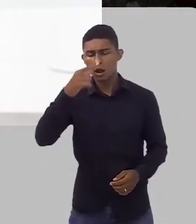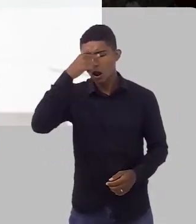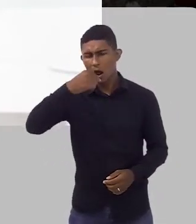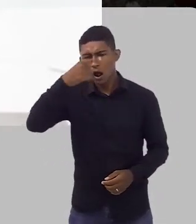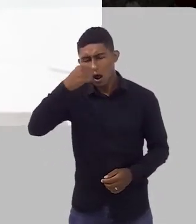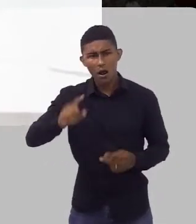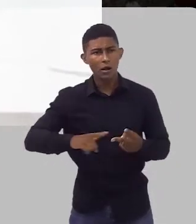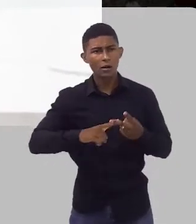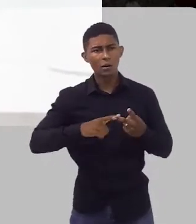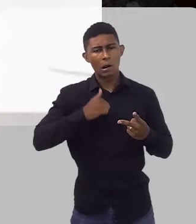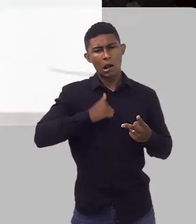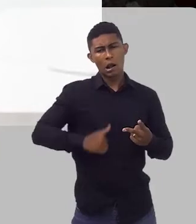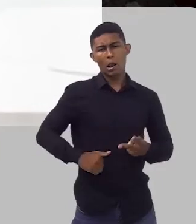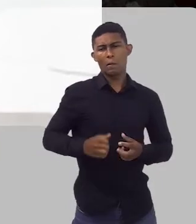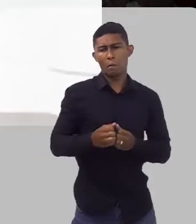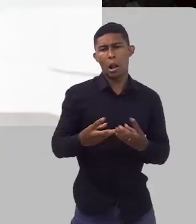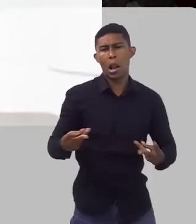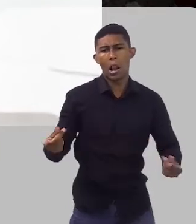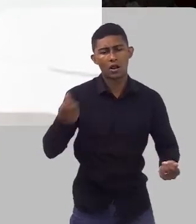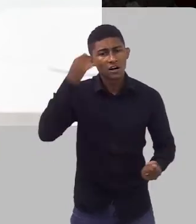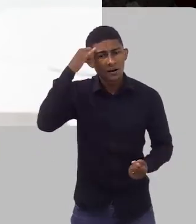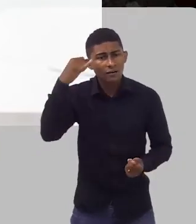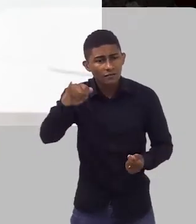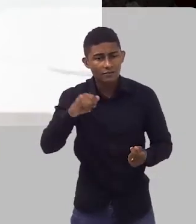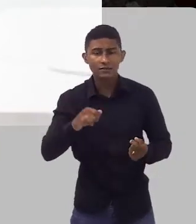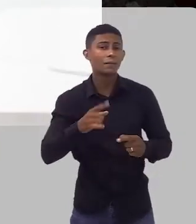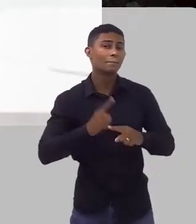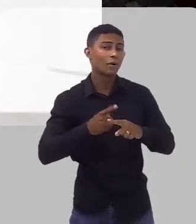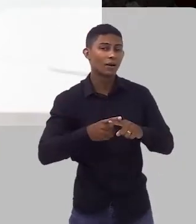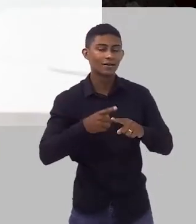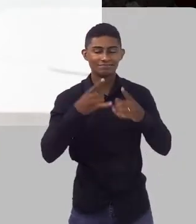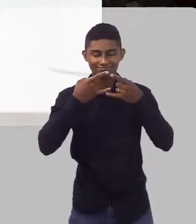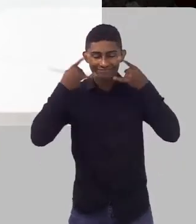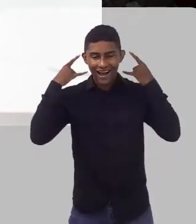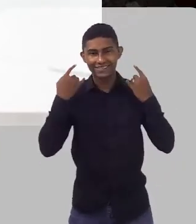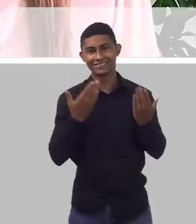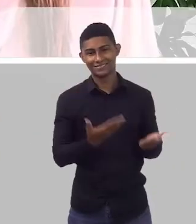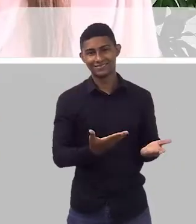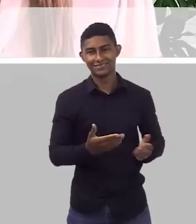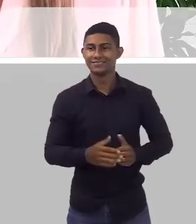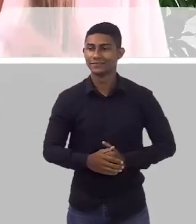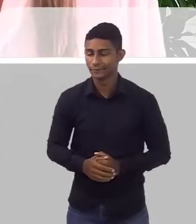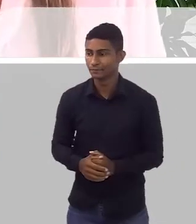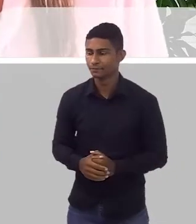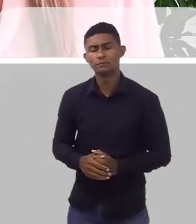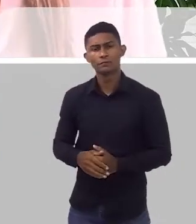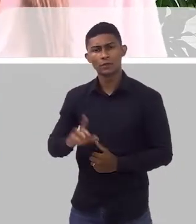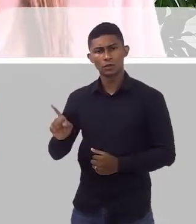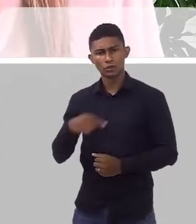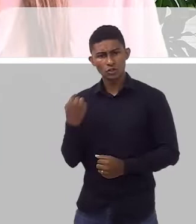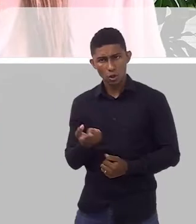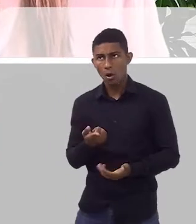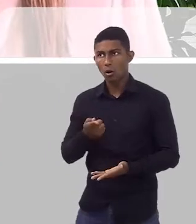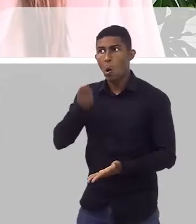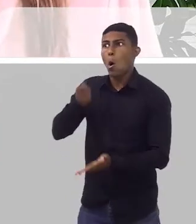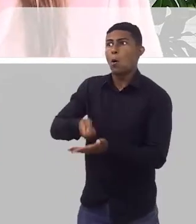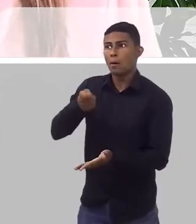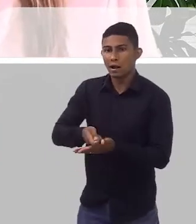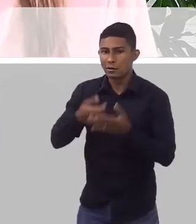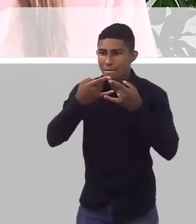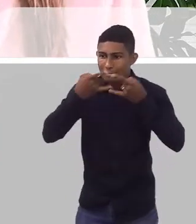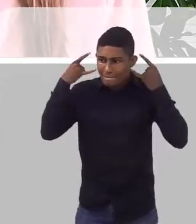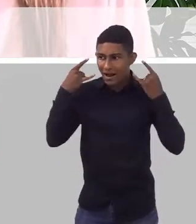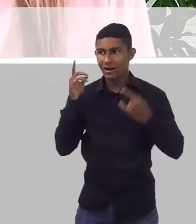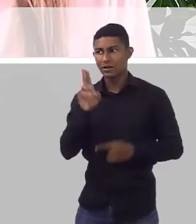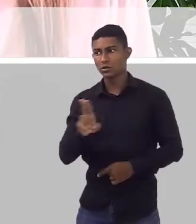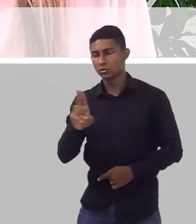menos bronquiolite, tudo em função de um mecanismo simples que vai ajudar a todos. Bom, a gente não é mais obrigado a usar máscara,